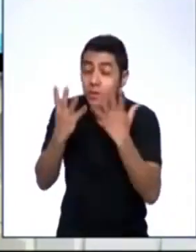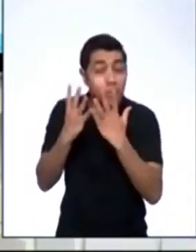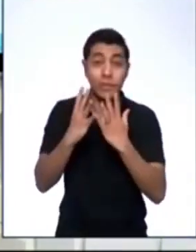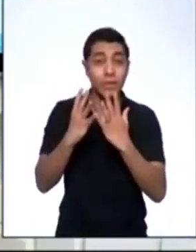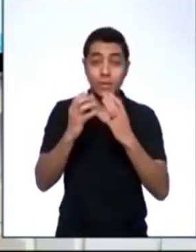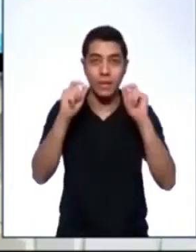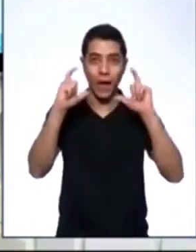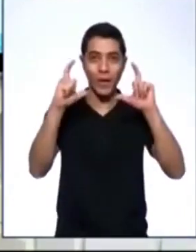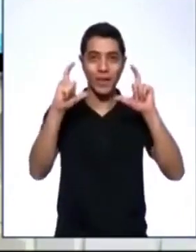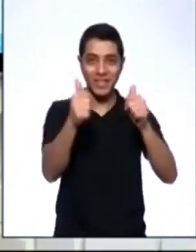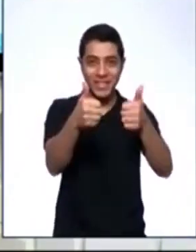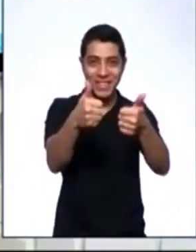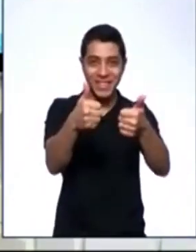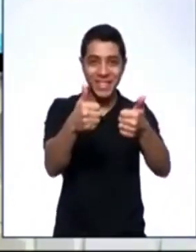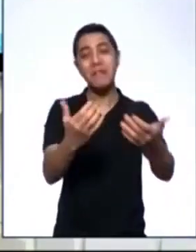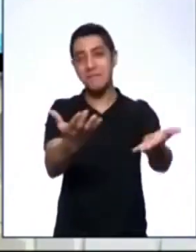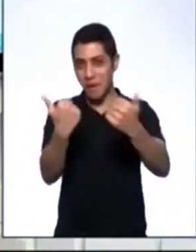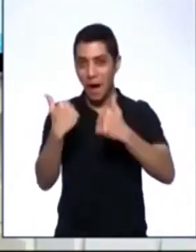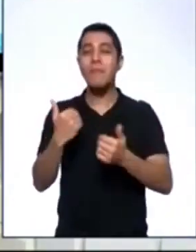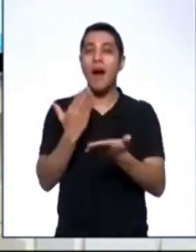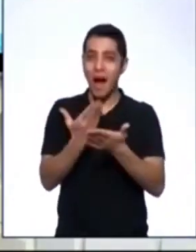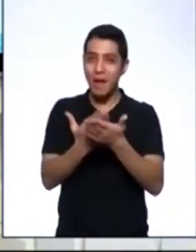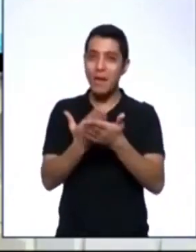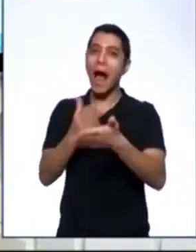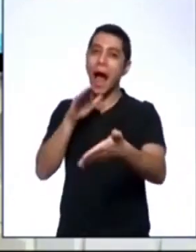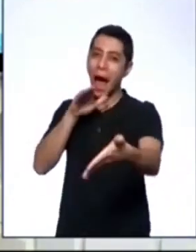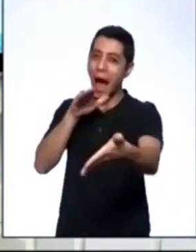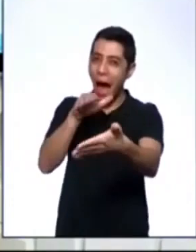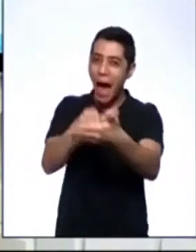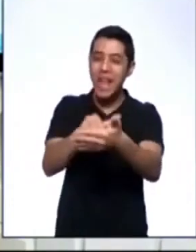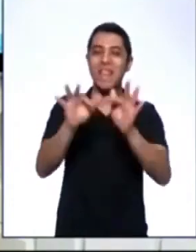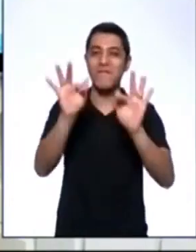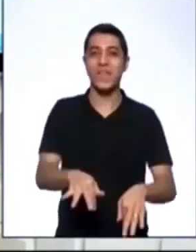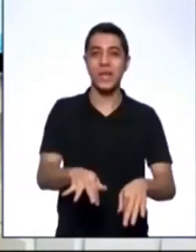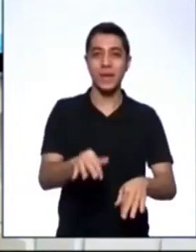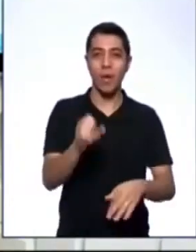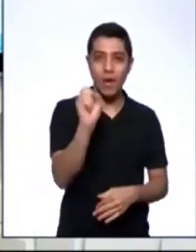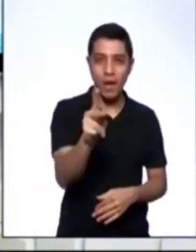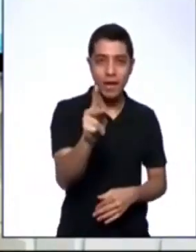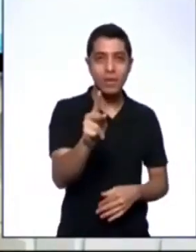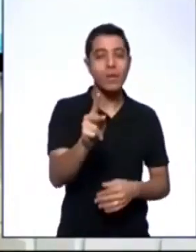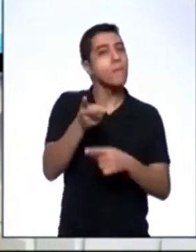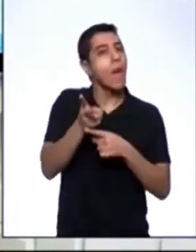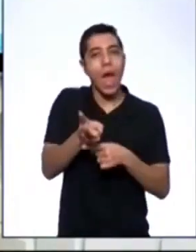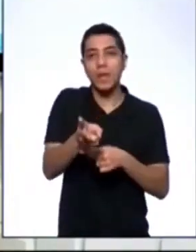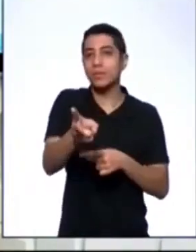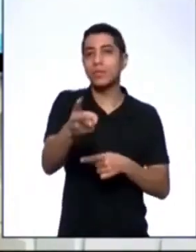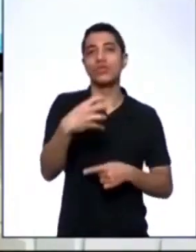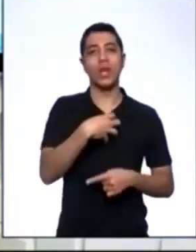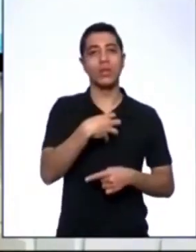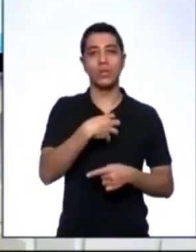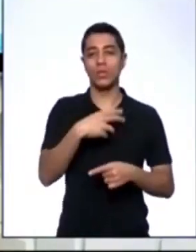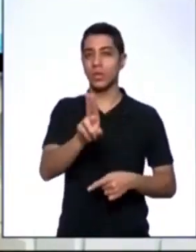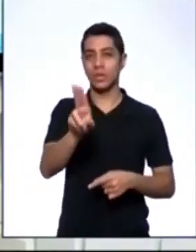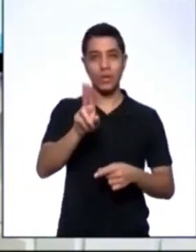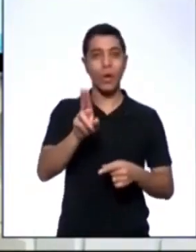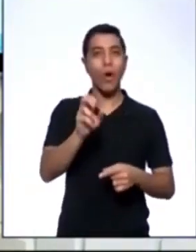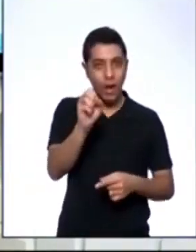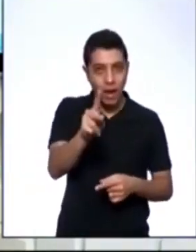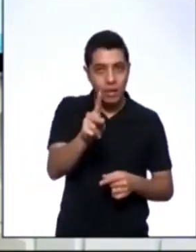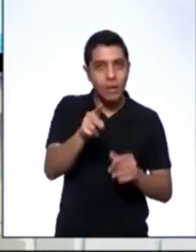até o final da aula até o final fazendo esse método para você falar